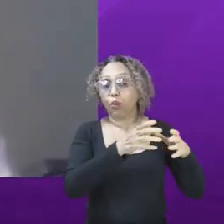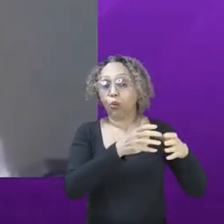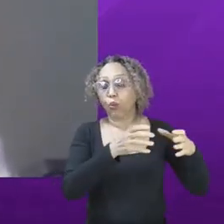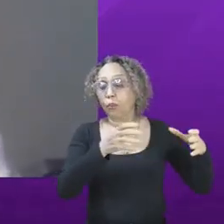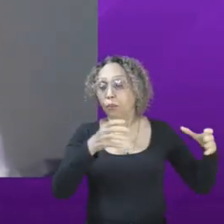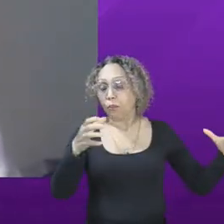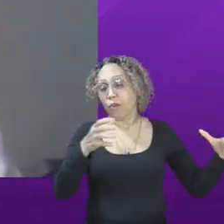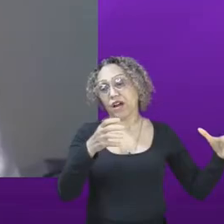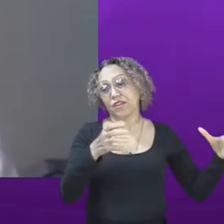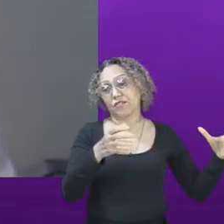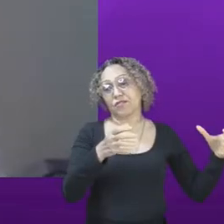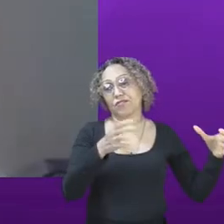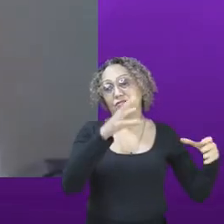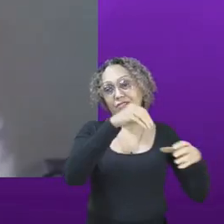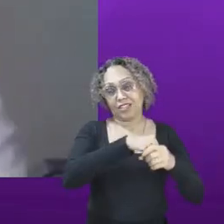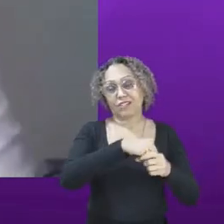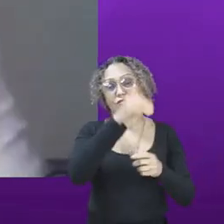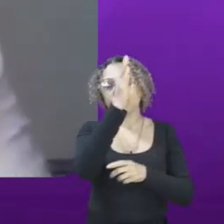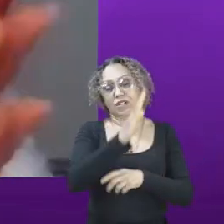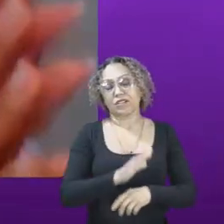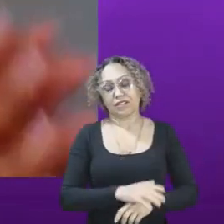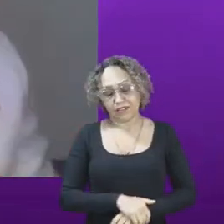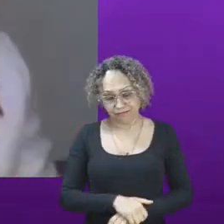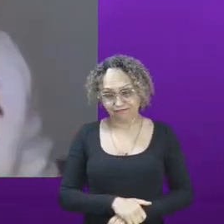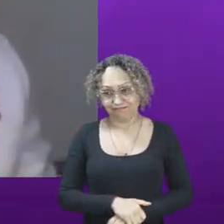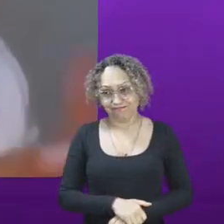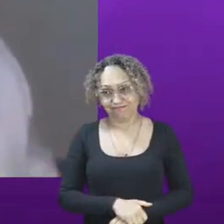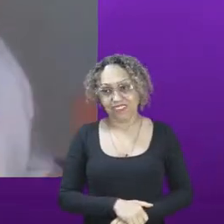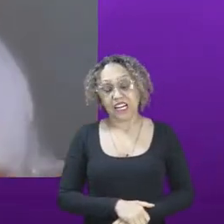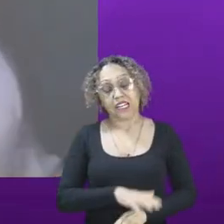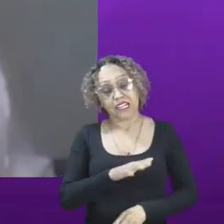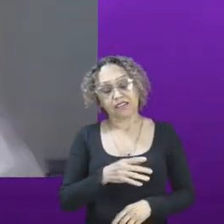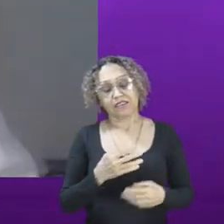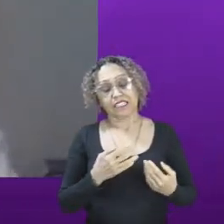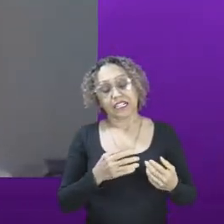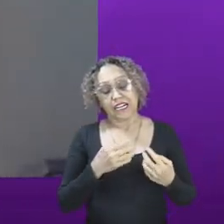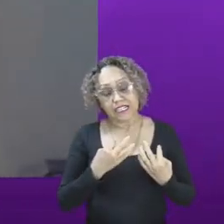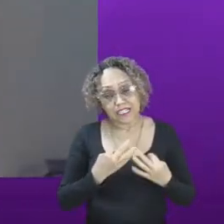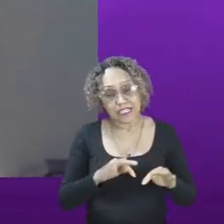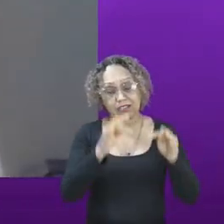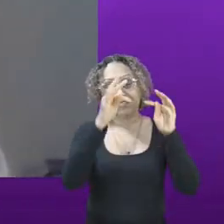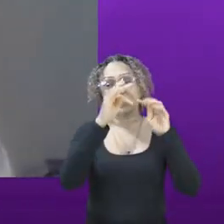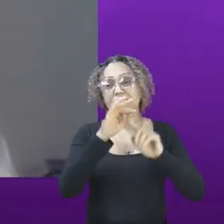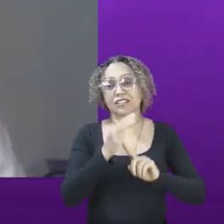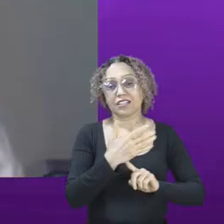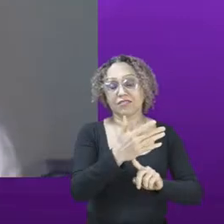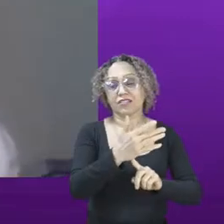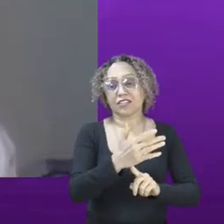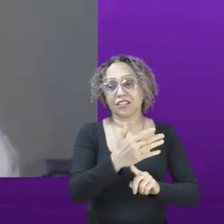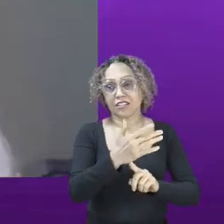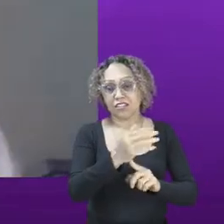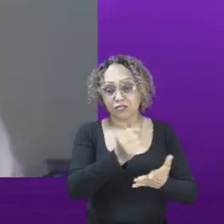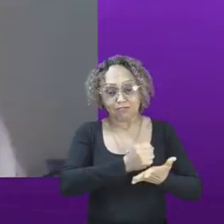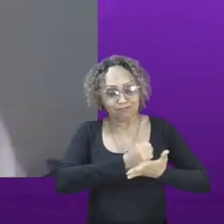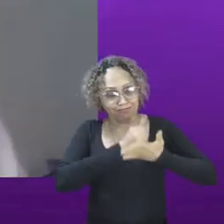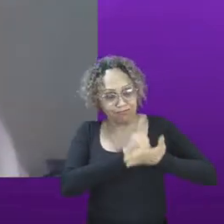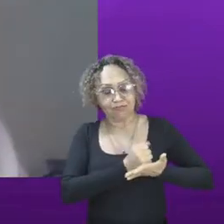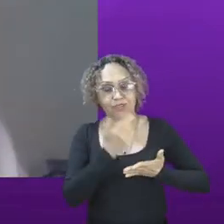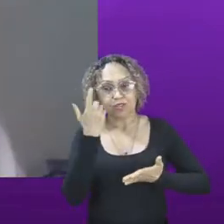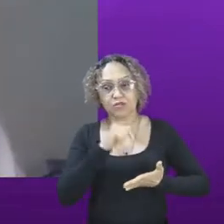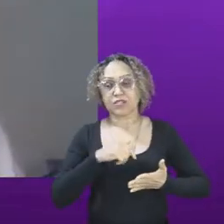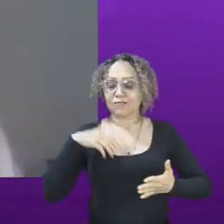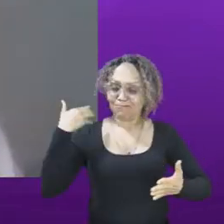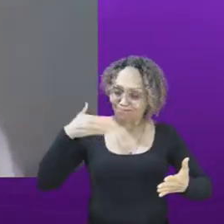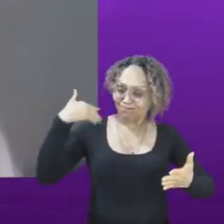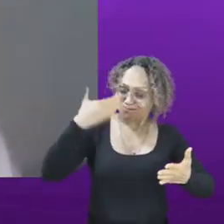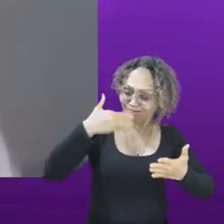aniquilados diariamente, né, ainda essas tecnologias nos permitiram chegar aqui. E aí, quando a gente está falando,